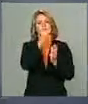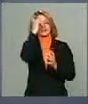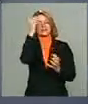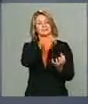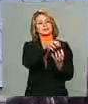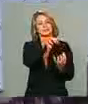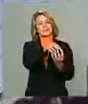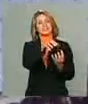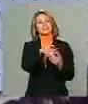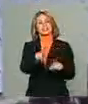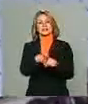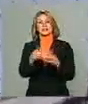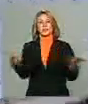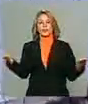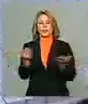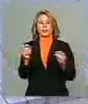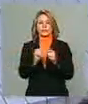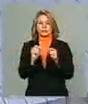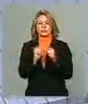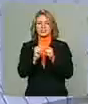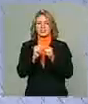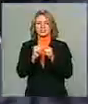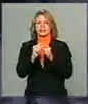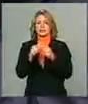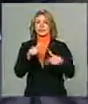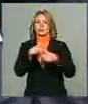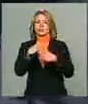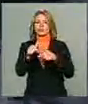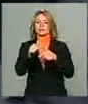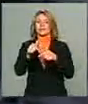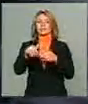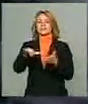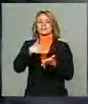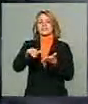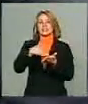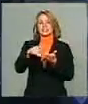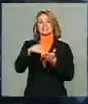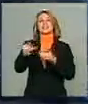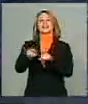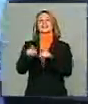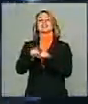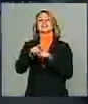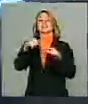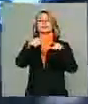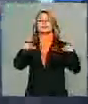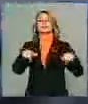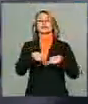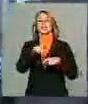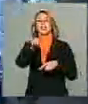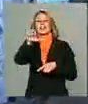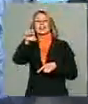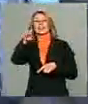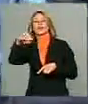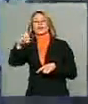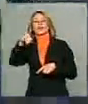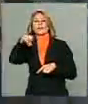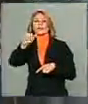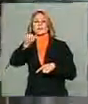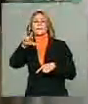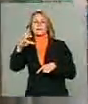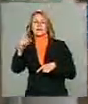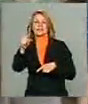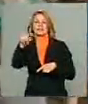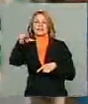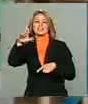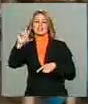idade atualmente ele ocupa a função de secretário parlamentar no gabinete do senador Leomar quilha